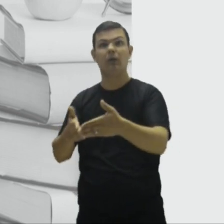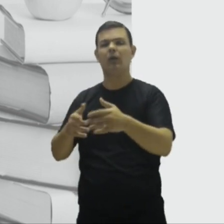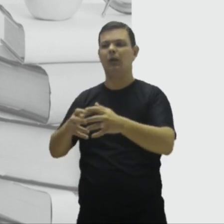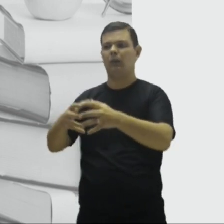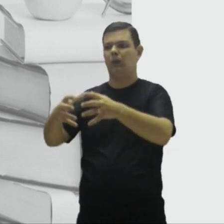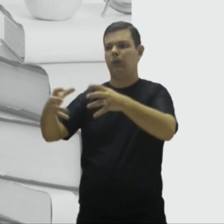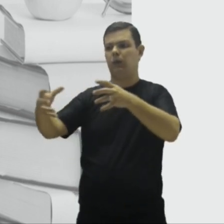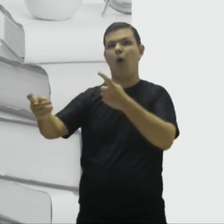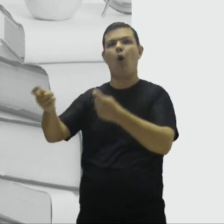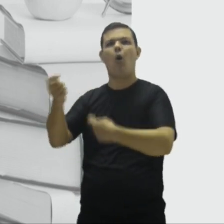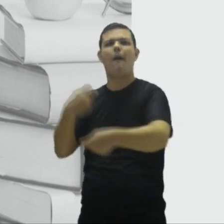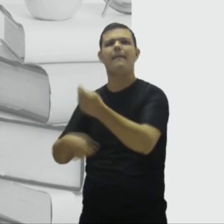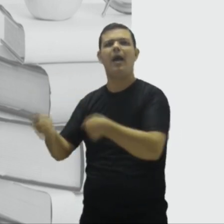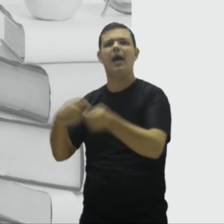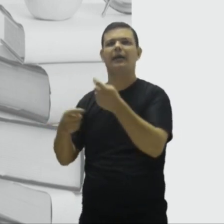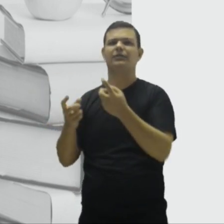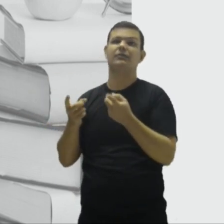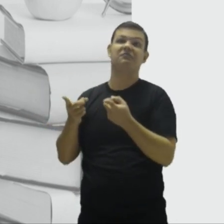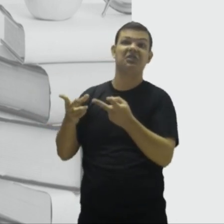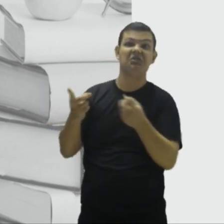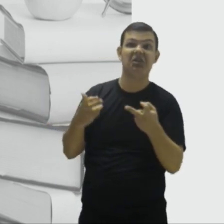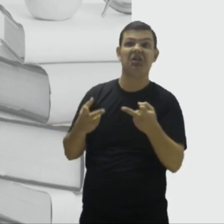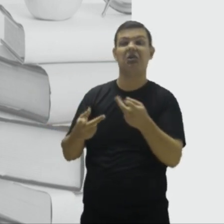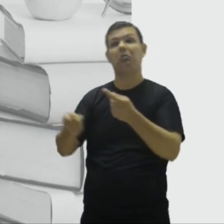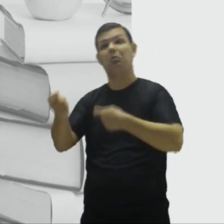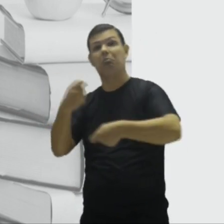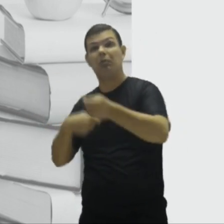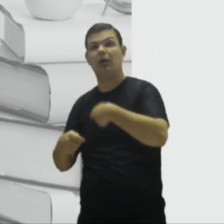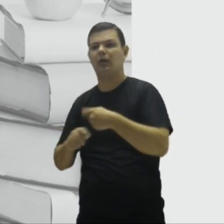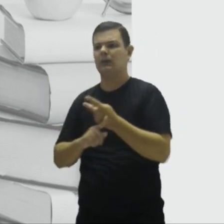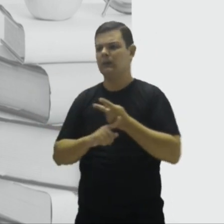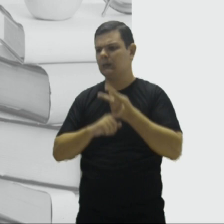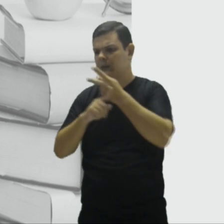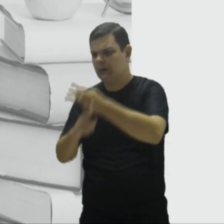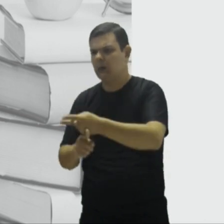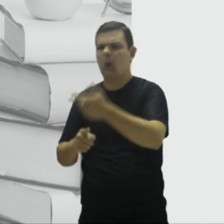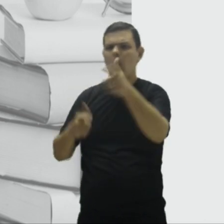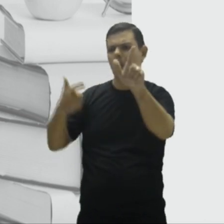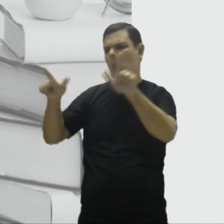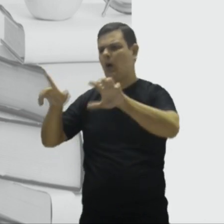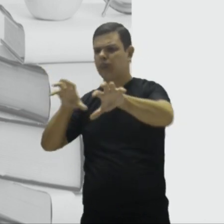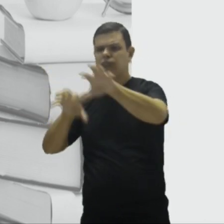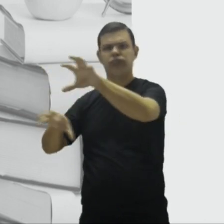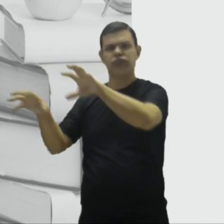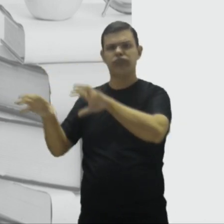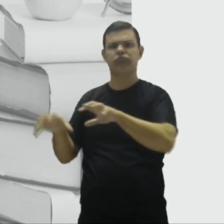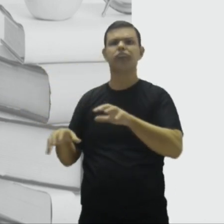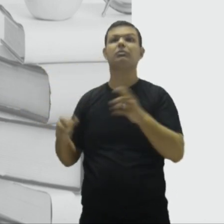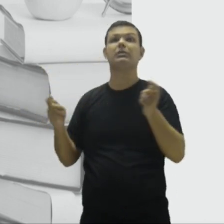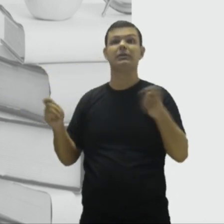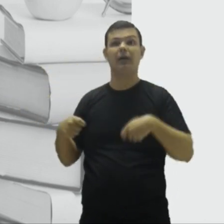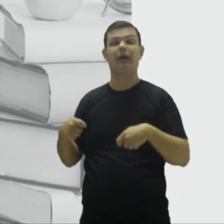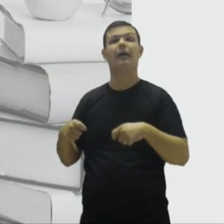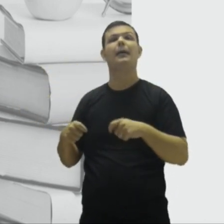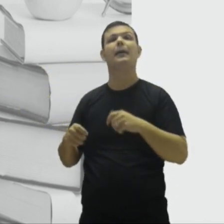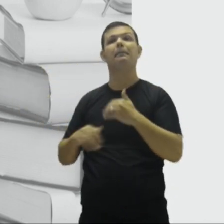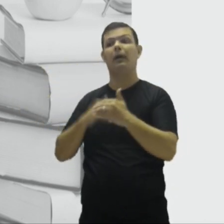expandir o mercado, vender, comprar, explorar mais outras regiões que pudesse garantir